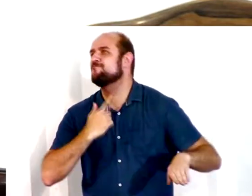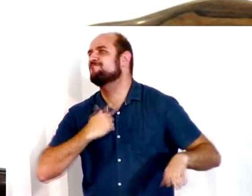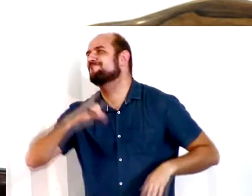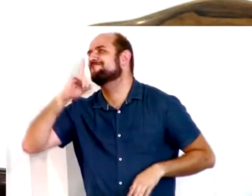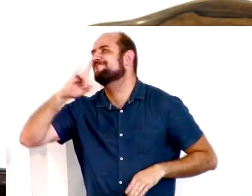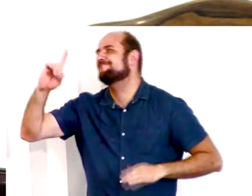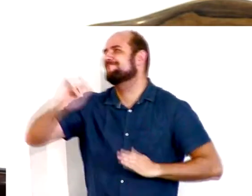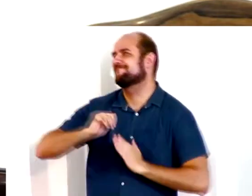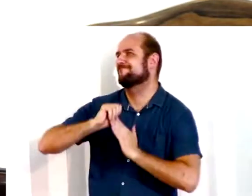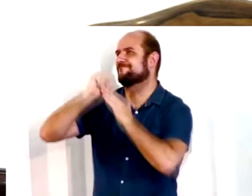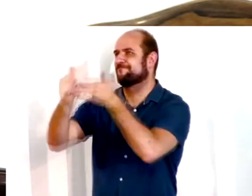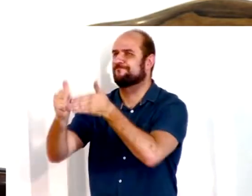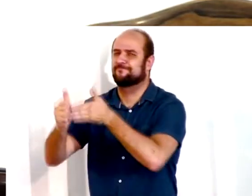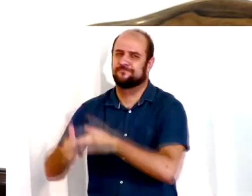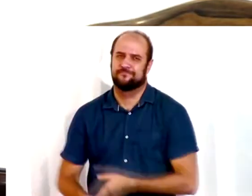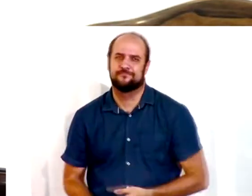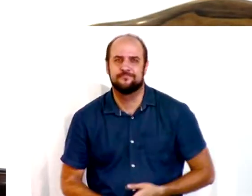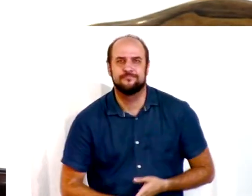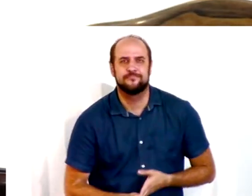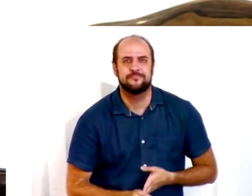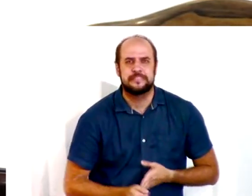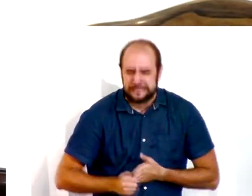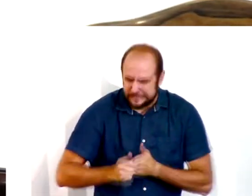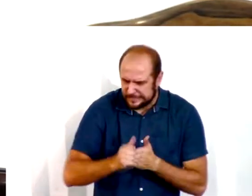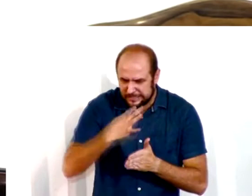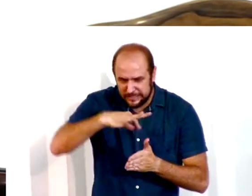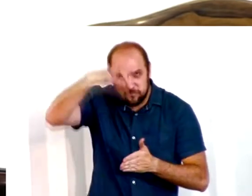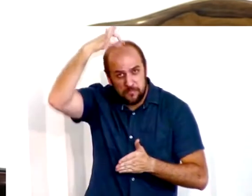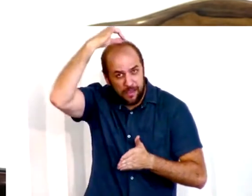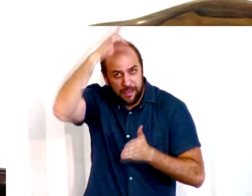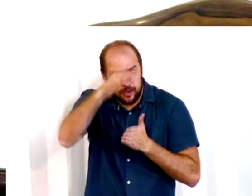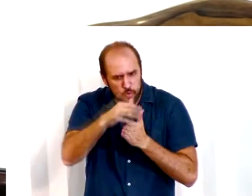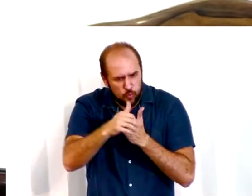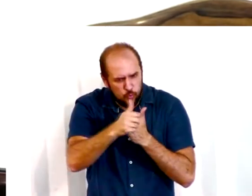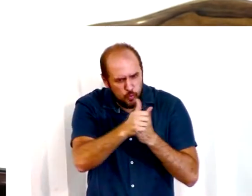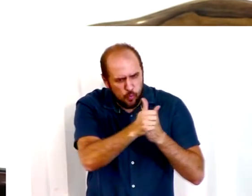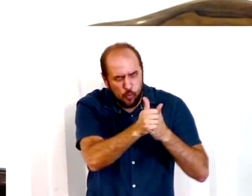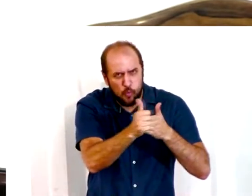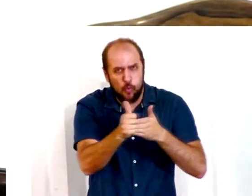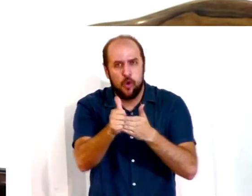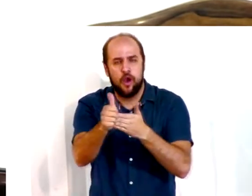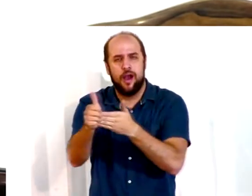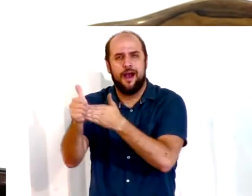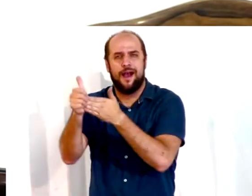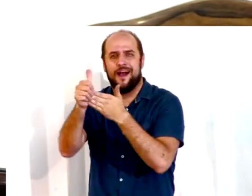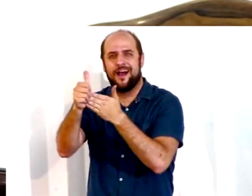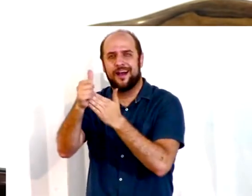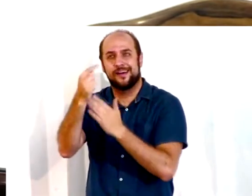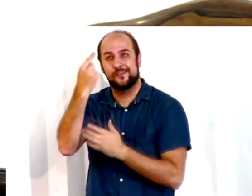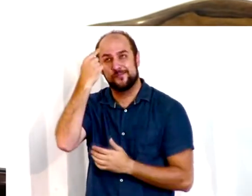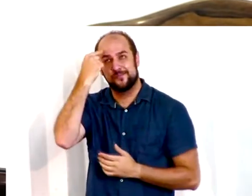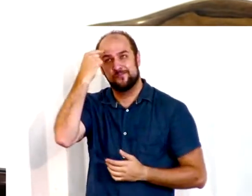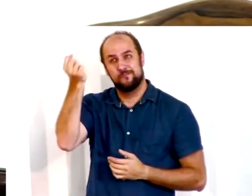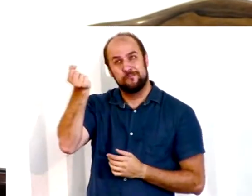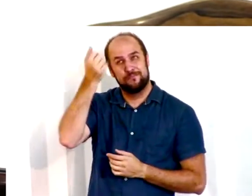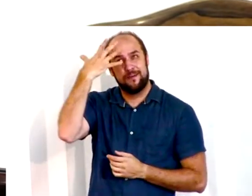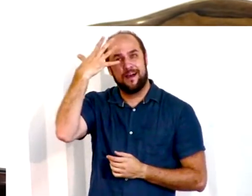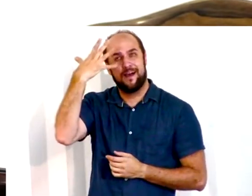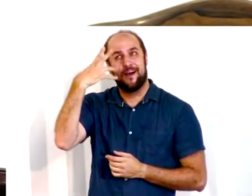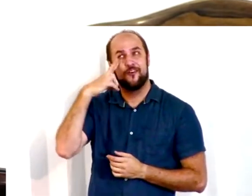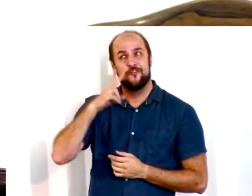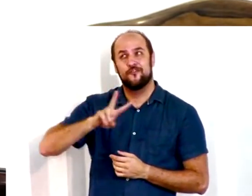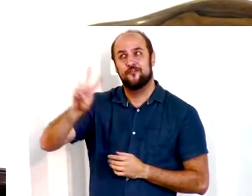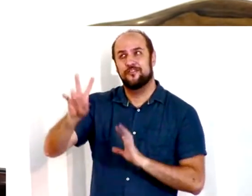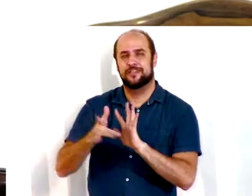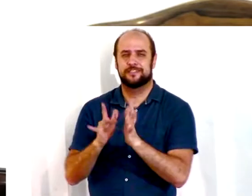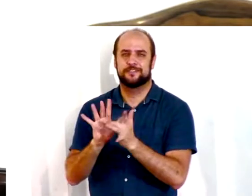Deus. É o Espírito Santo que nos conduz no caminho da vida. É o Espírito Santo que ilumina a nossa mente para enxergar Cristo.